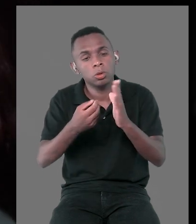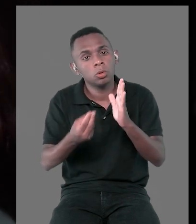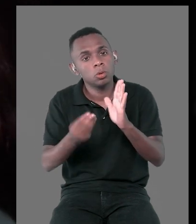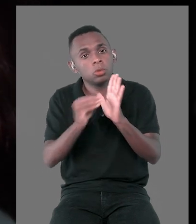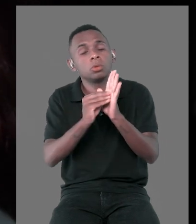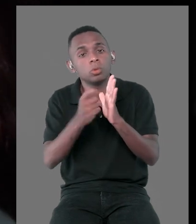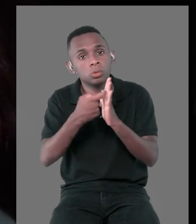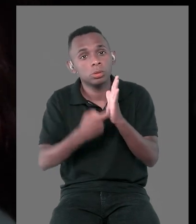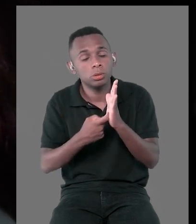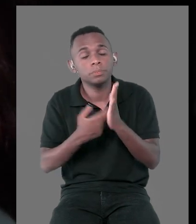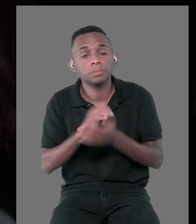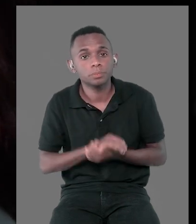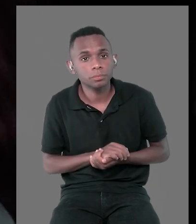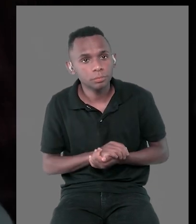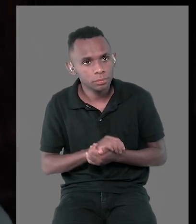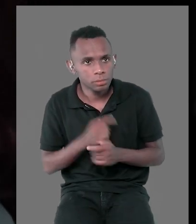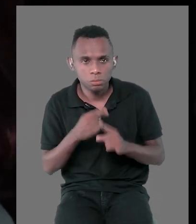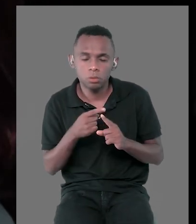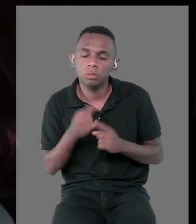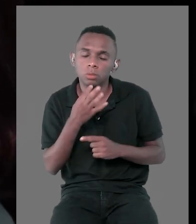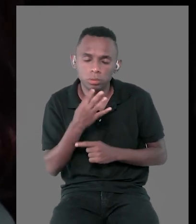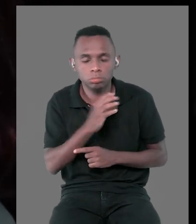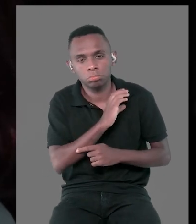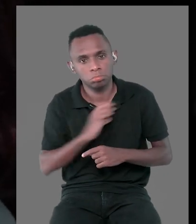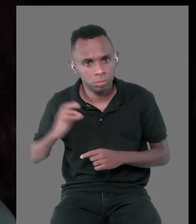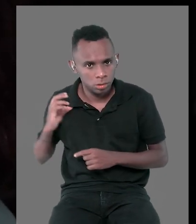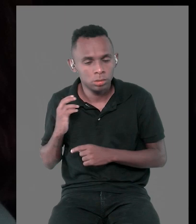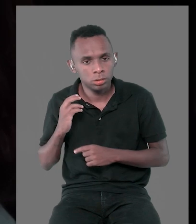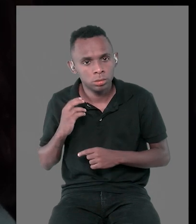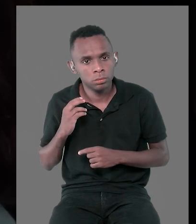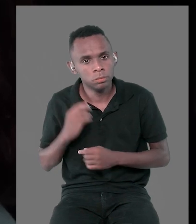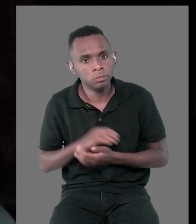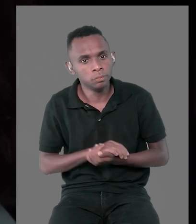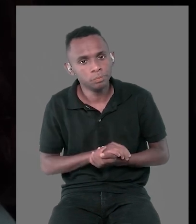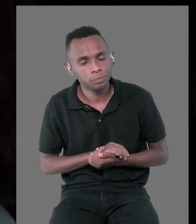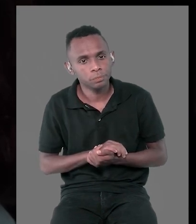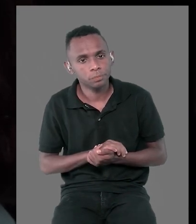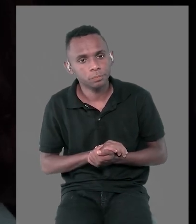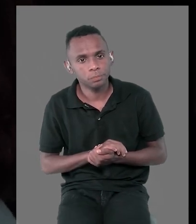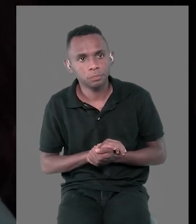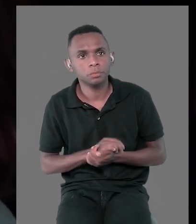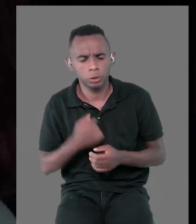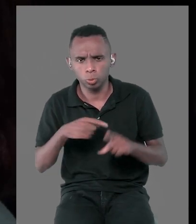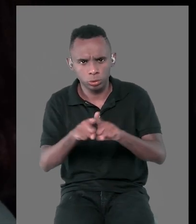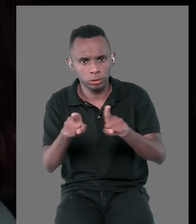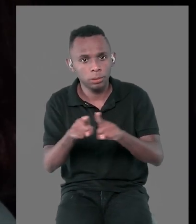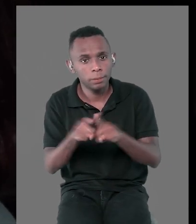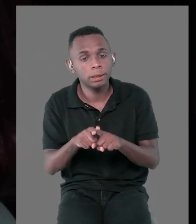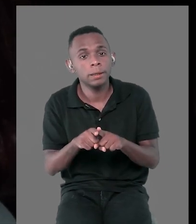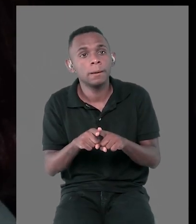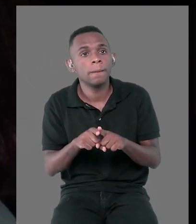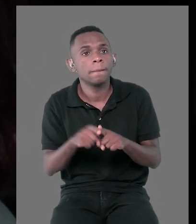porque ele conheceu, naturalmente, a Clarice, né? E eu também. Eu